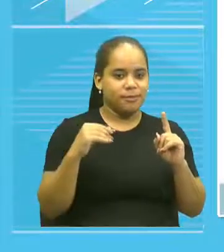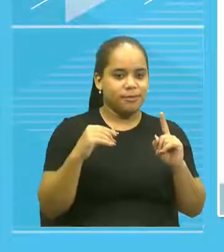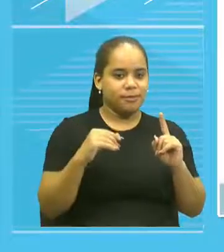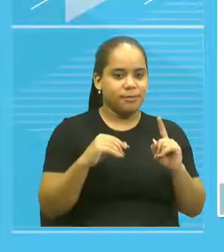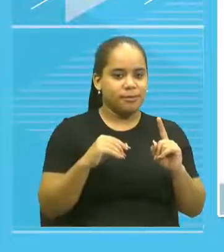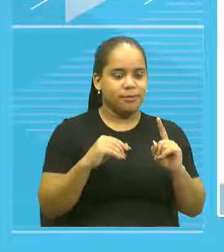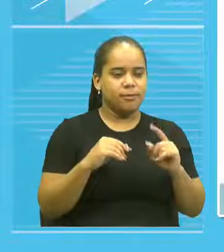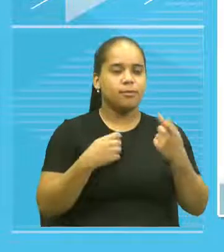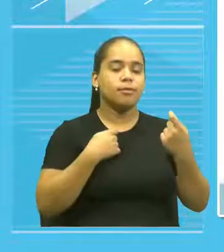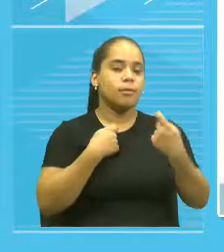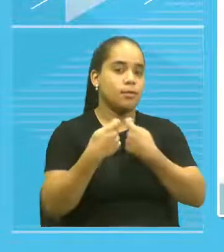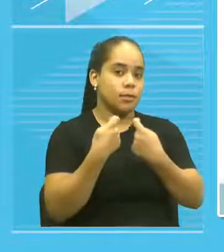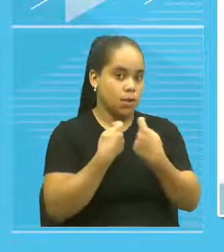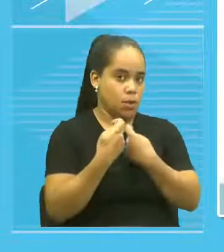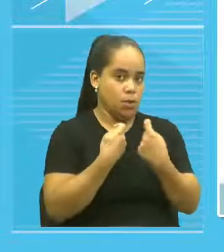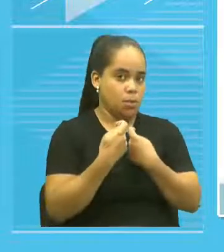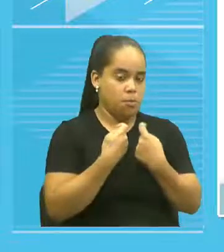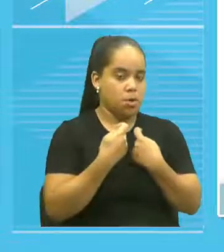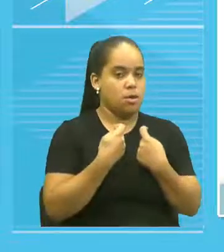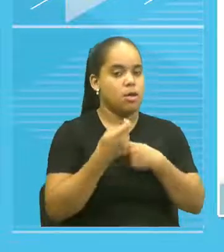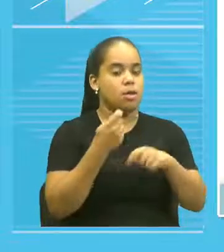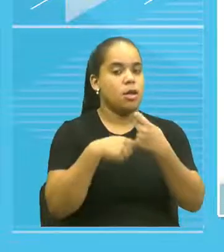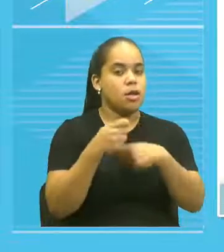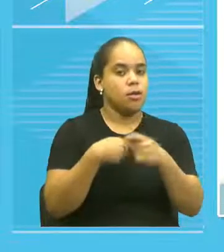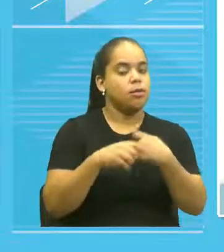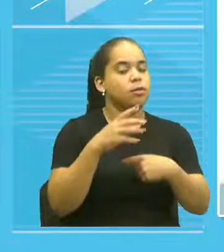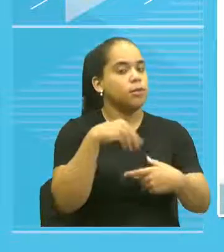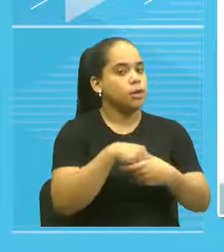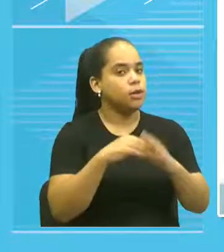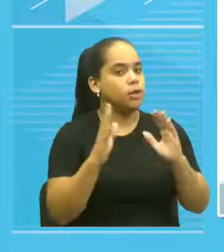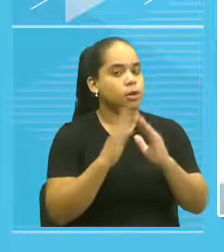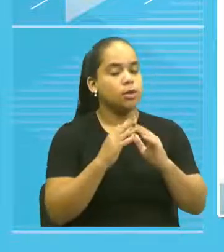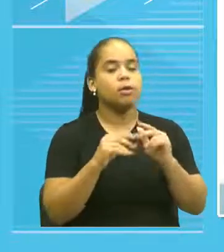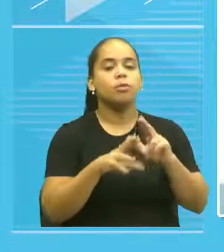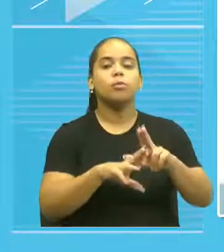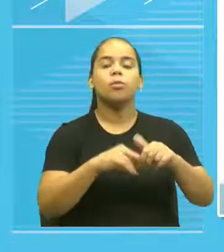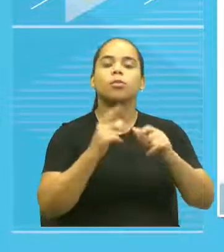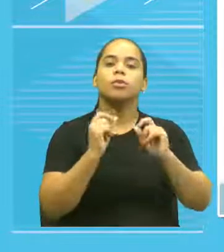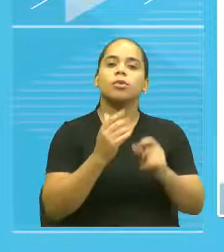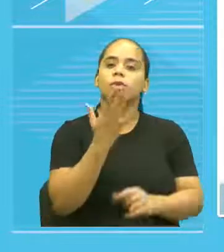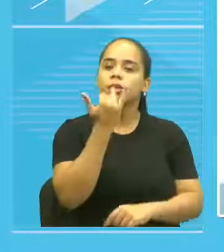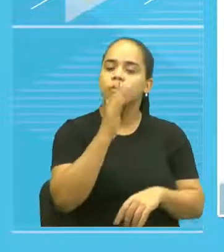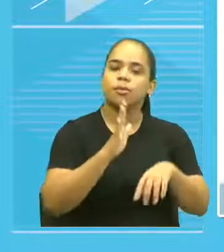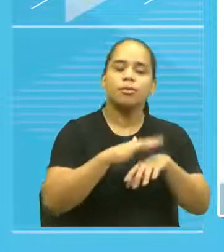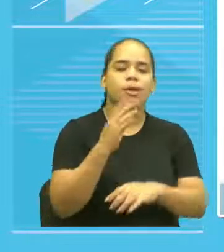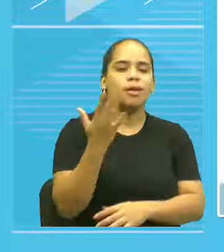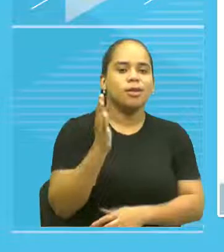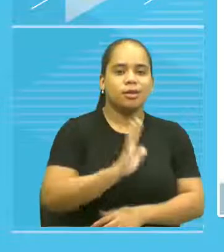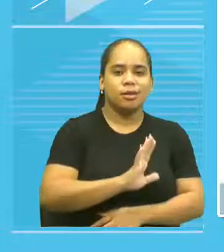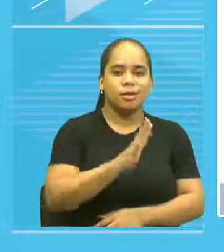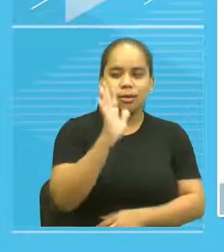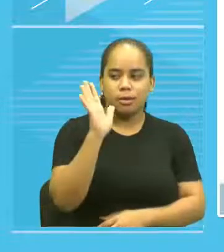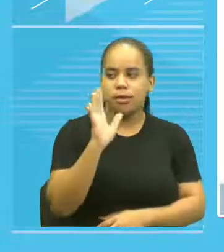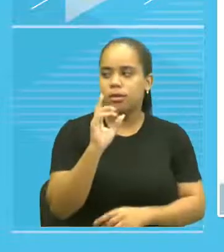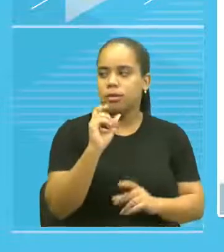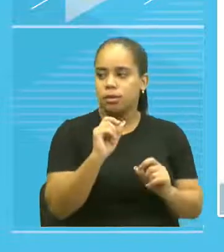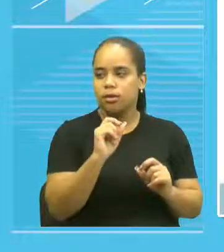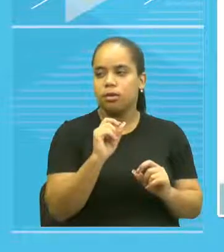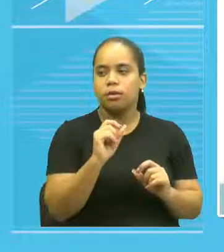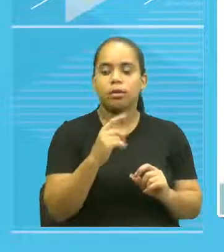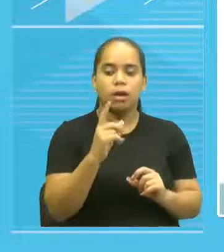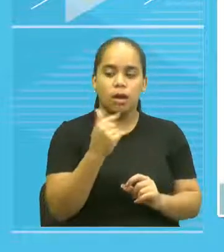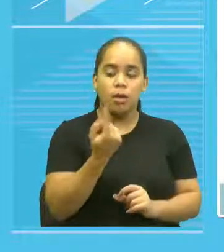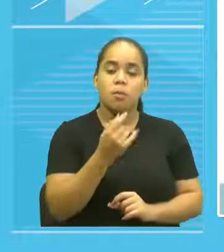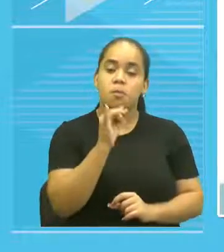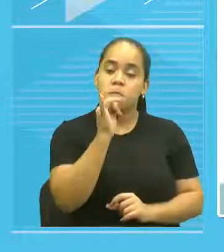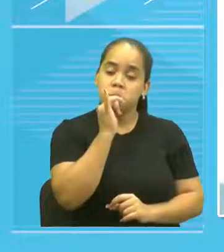na economia domiciliar visto que os alimentos estão cada dia mais caros né pode seja eu tentei aqui